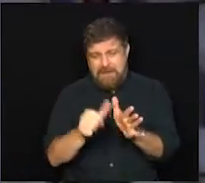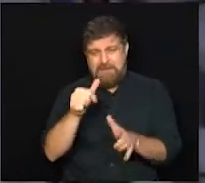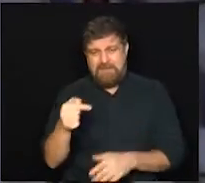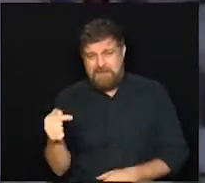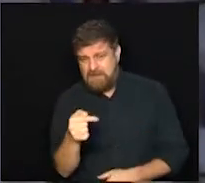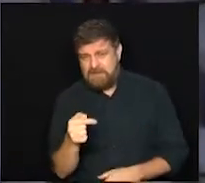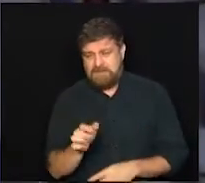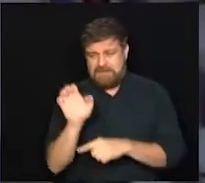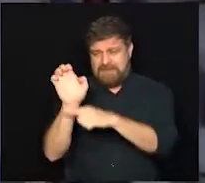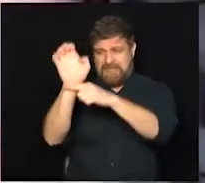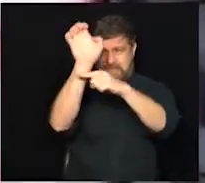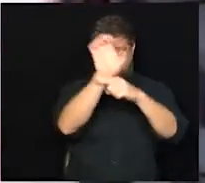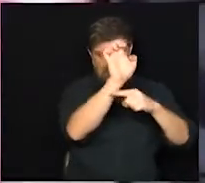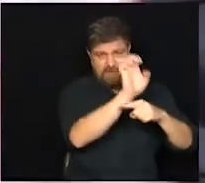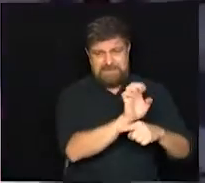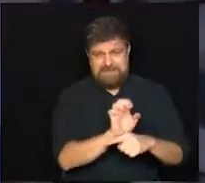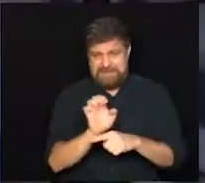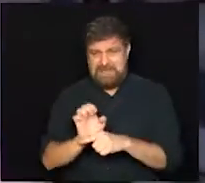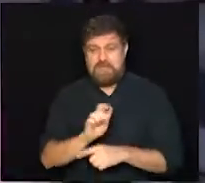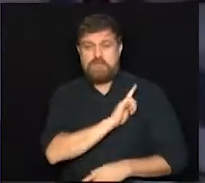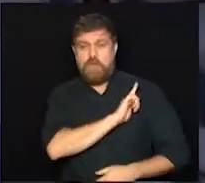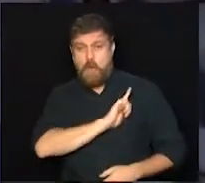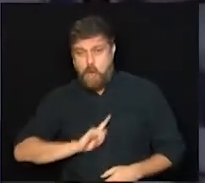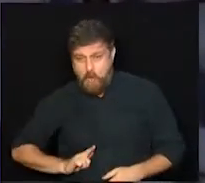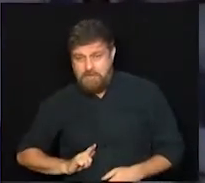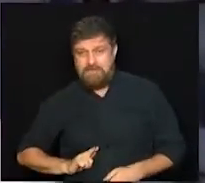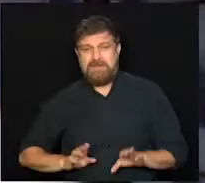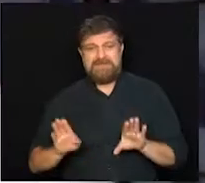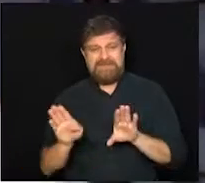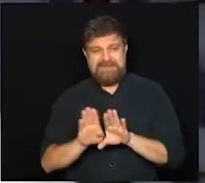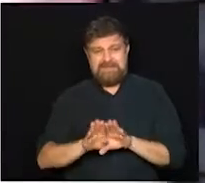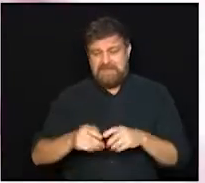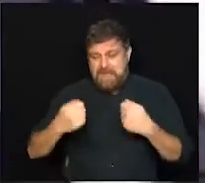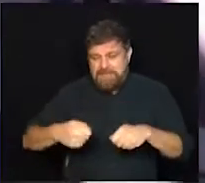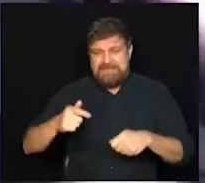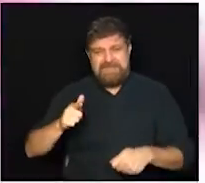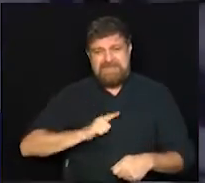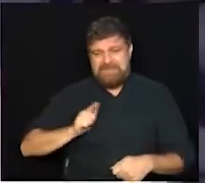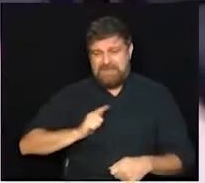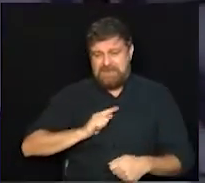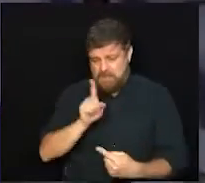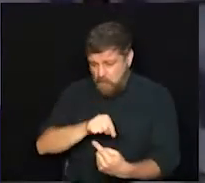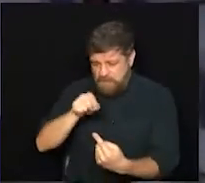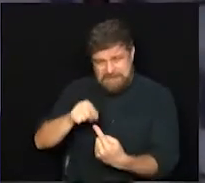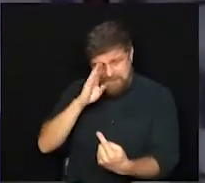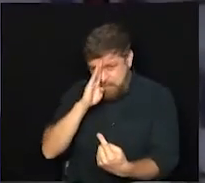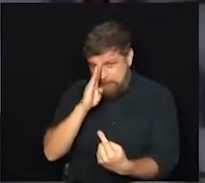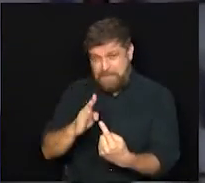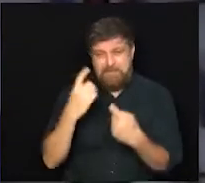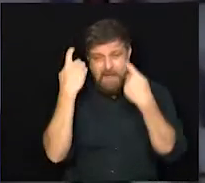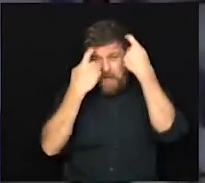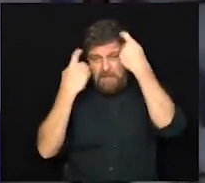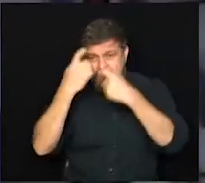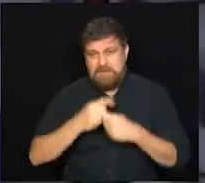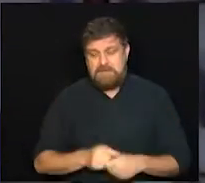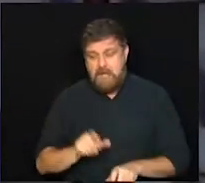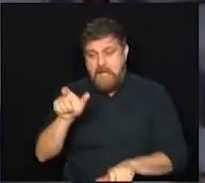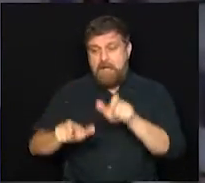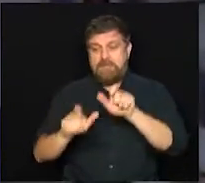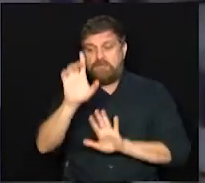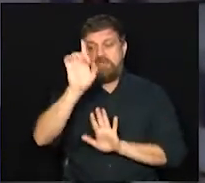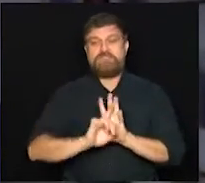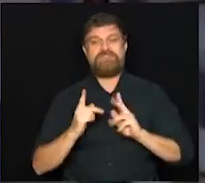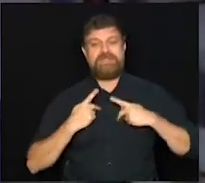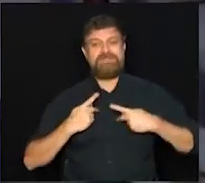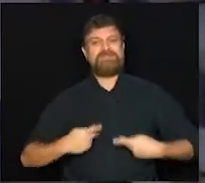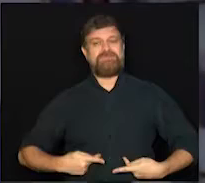os estados, né, os governos dos estados devem ter como centro das suas preocupações os direitos humanos.